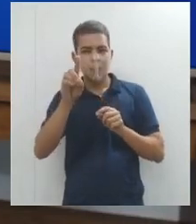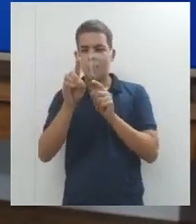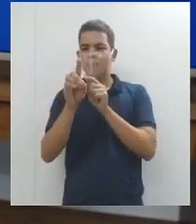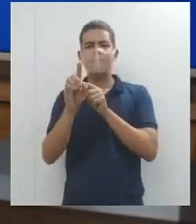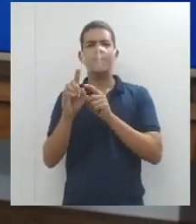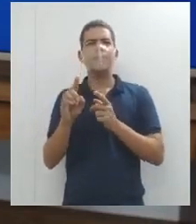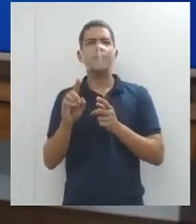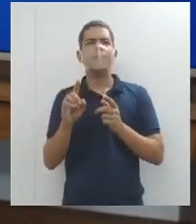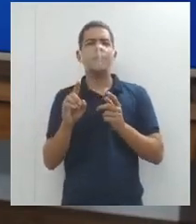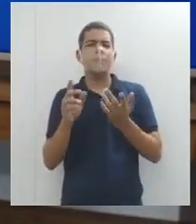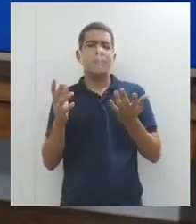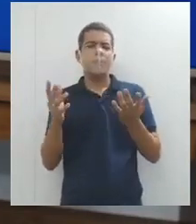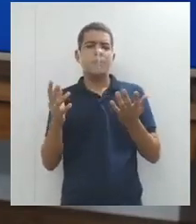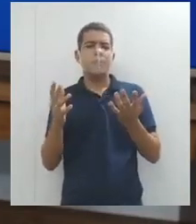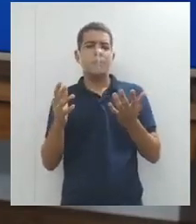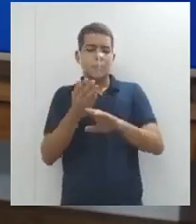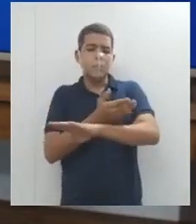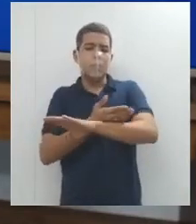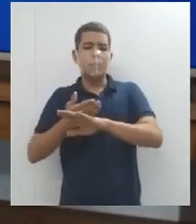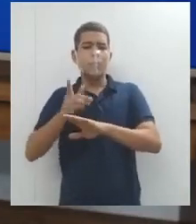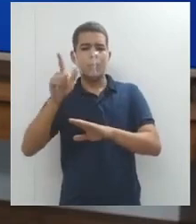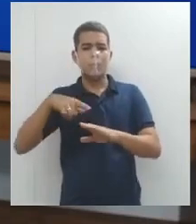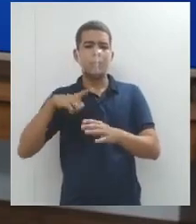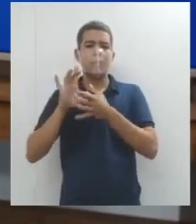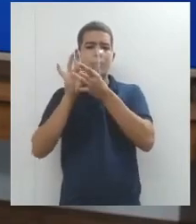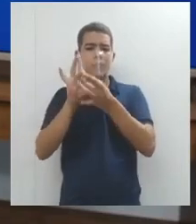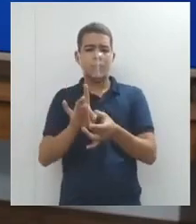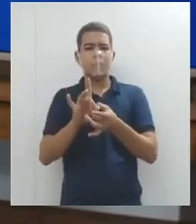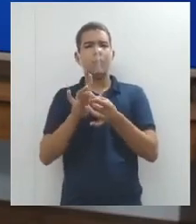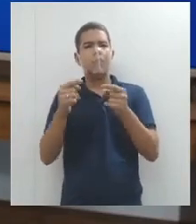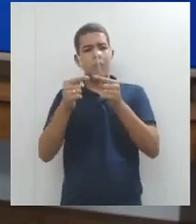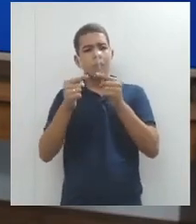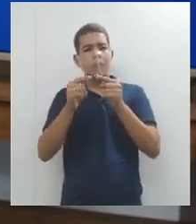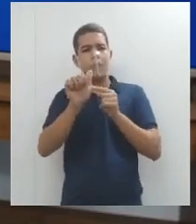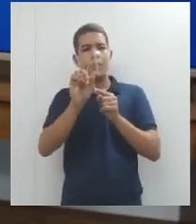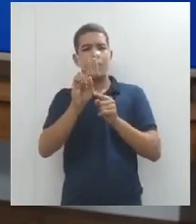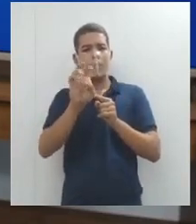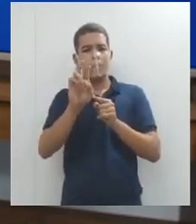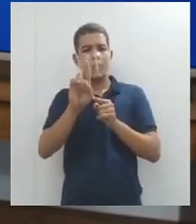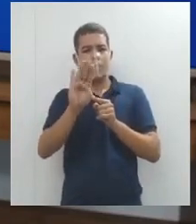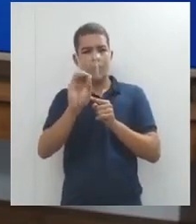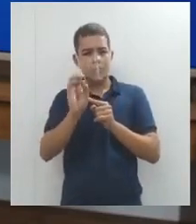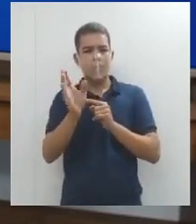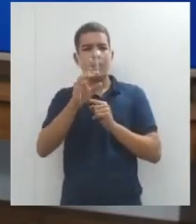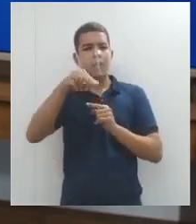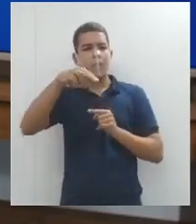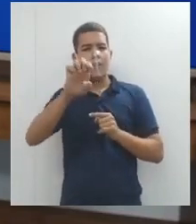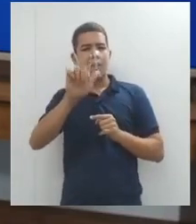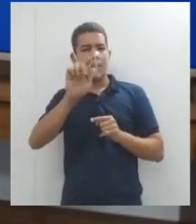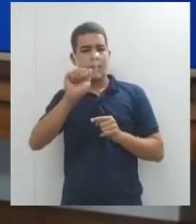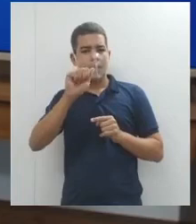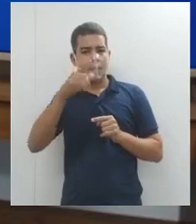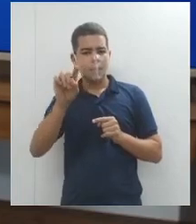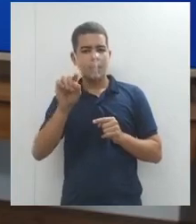não, geralmente ela aparece nos contextos como um advérbio de negação, como nós